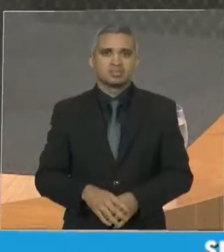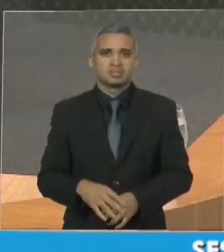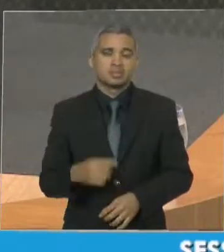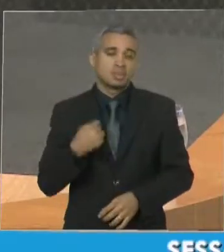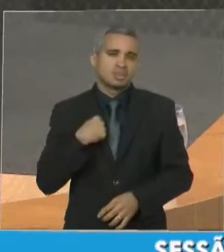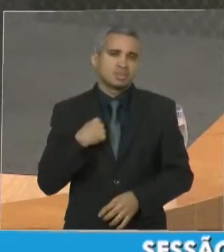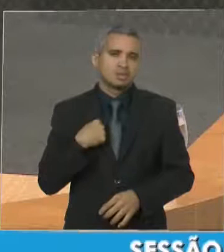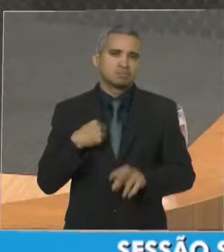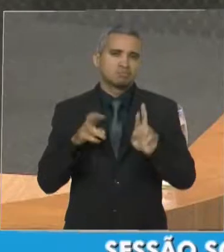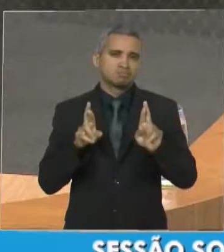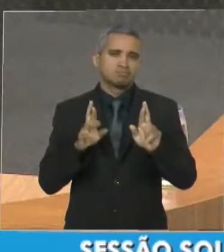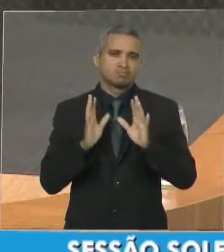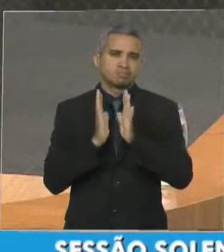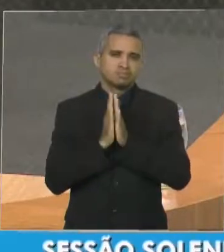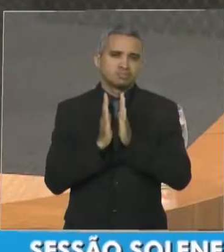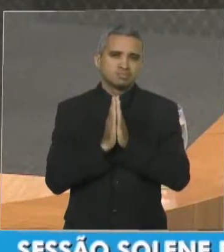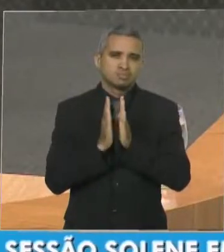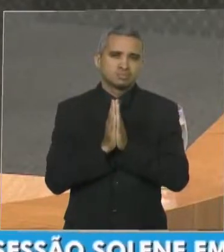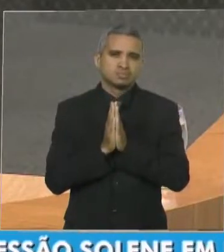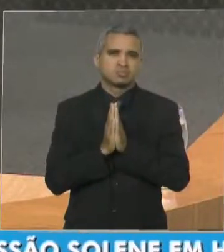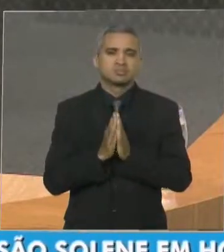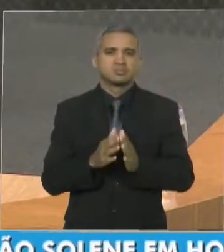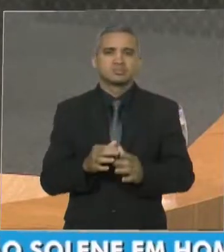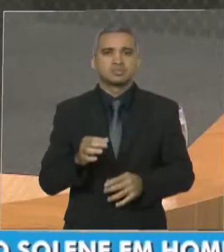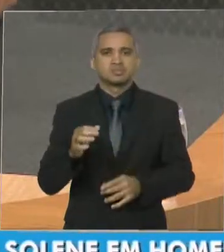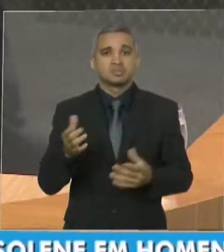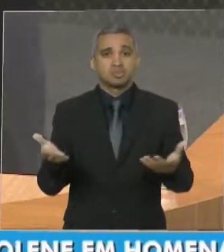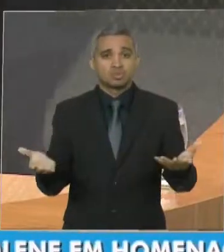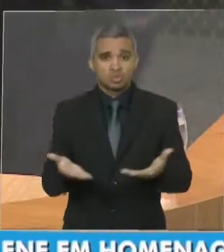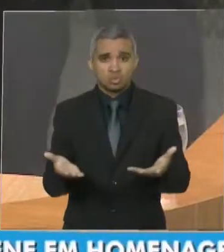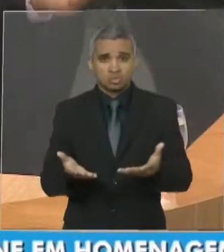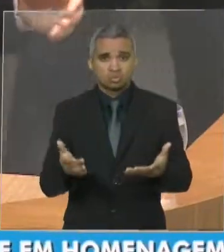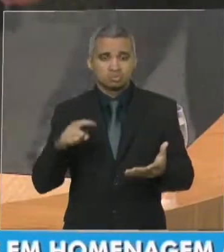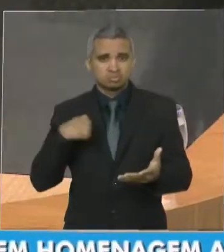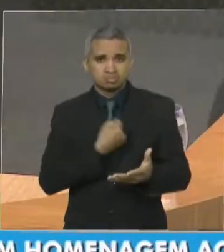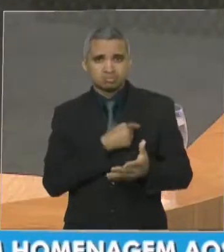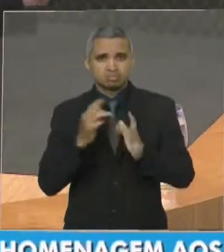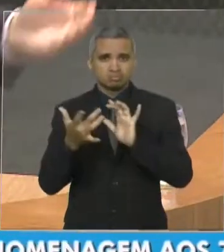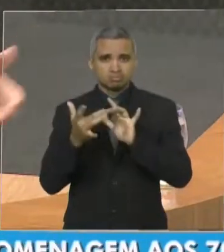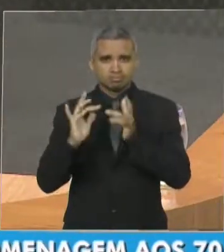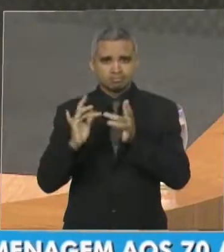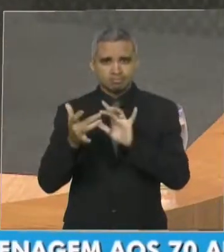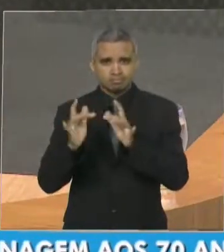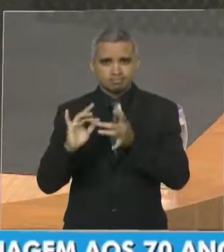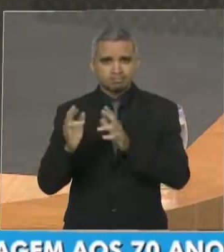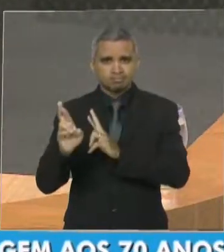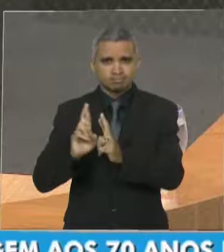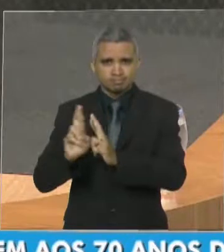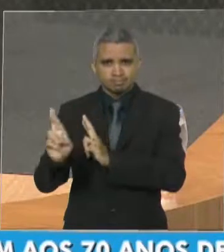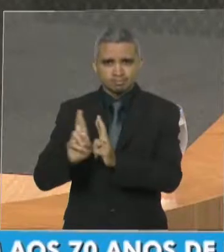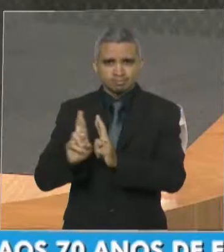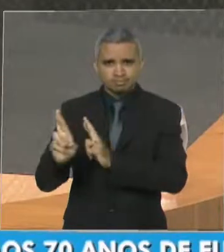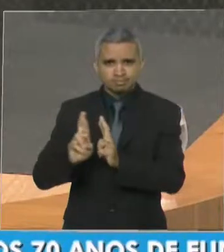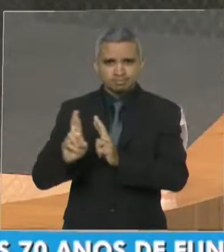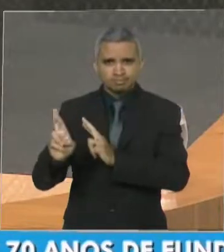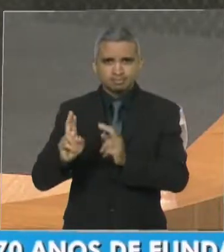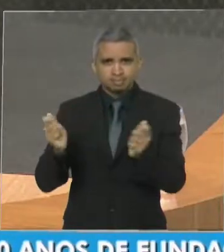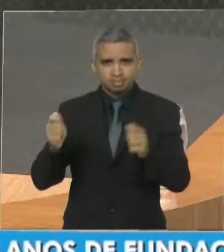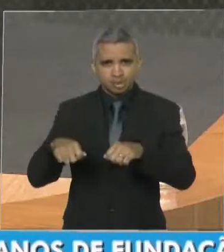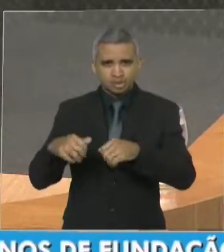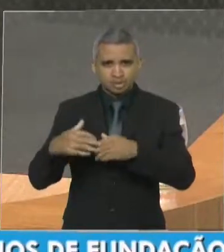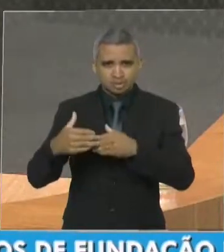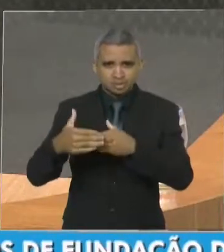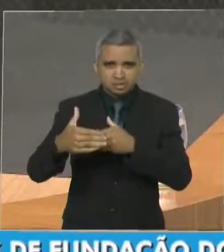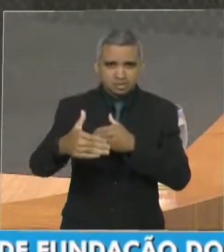motivação é que tudo isso que está sendo construído, pavimentado através do diálogo, venha se